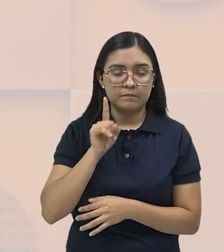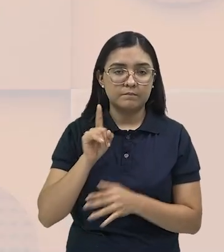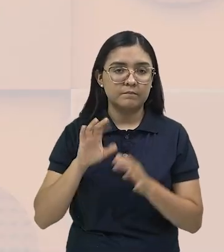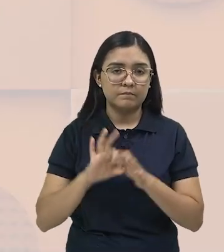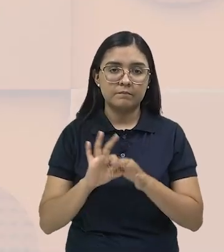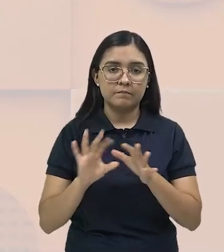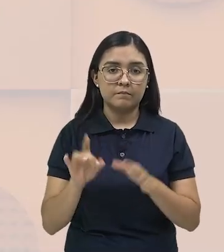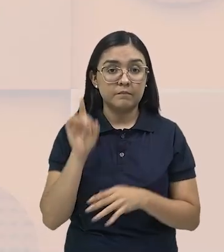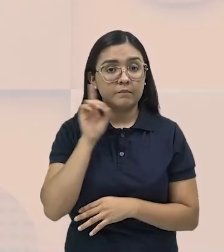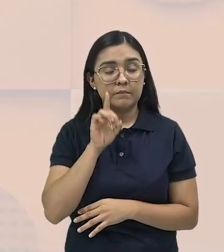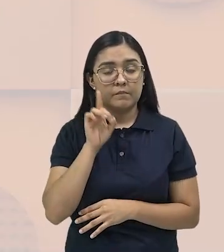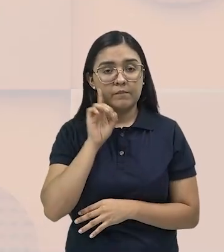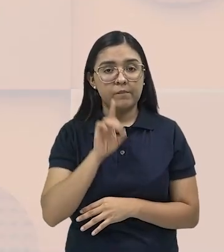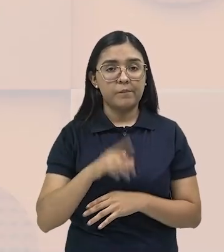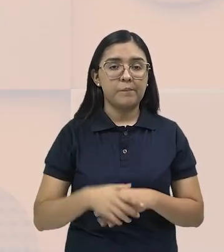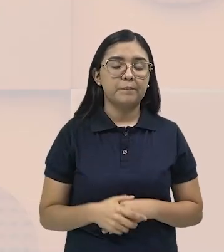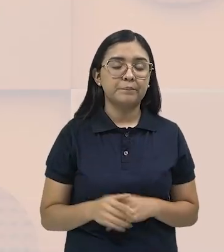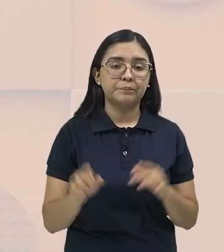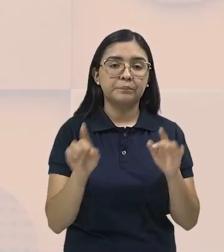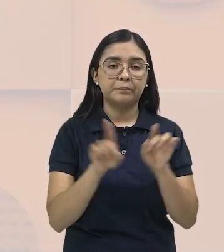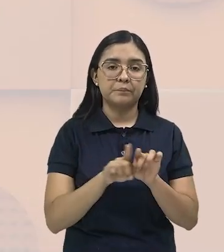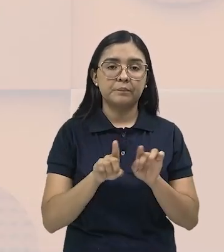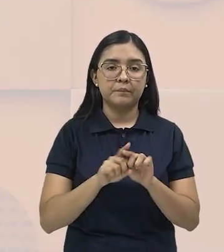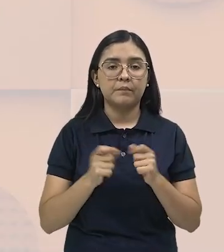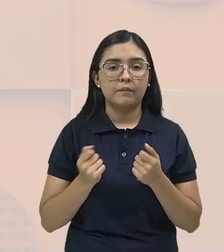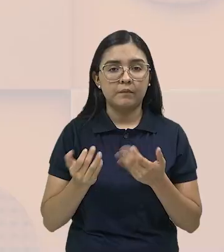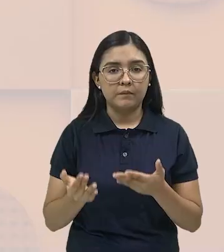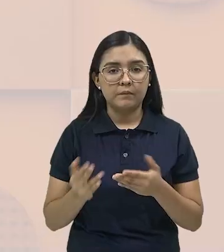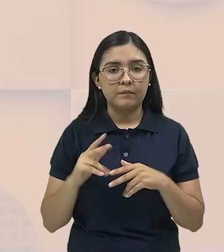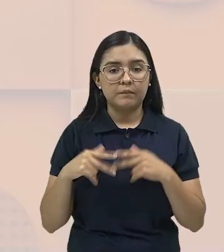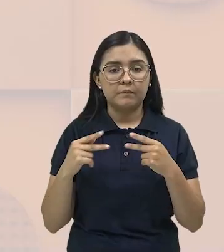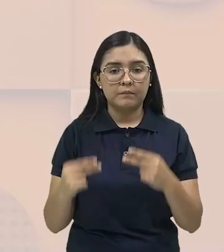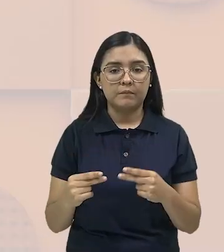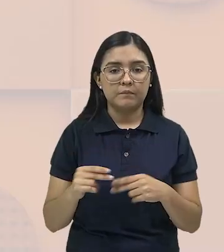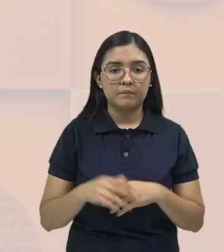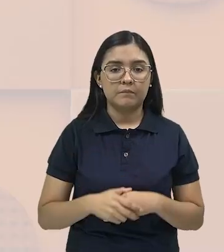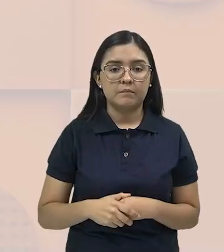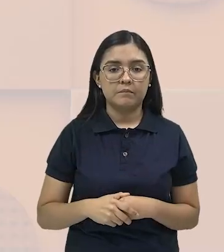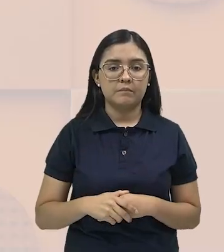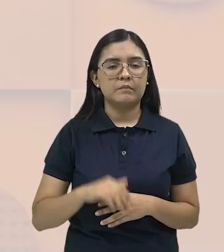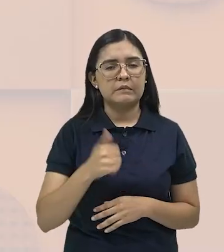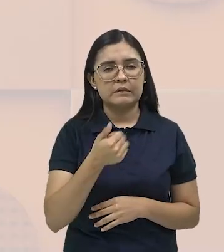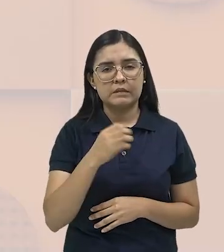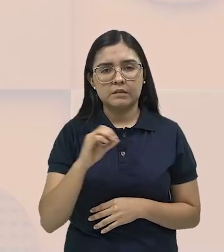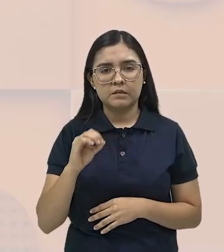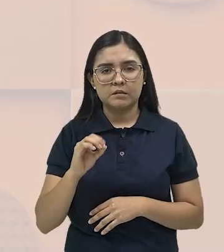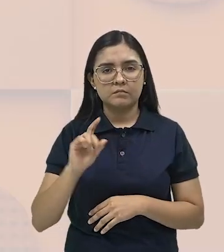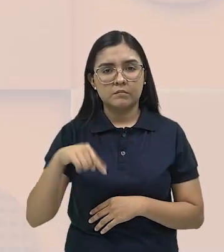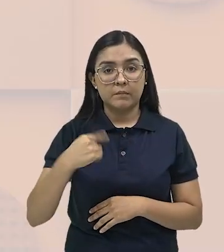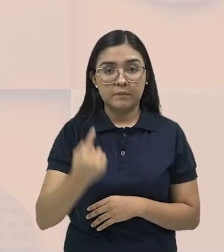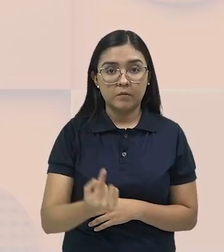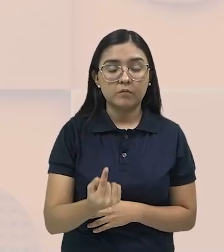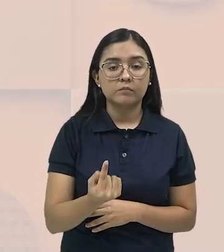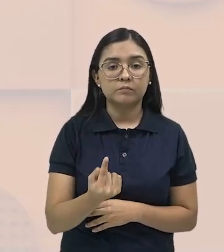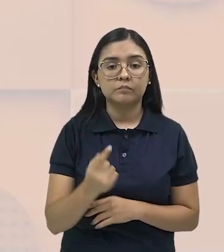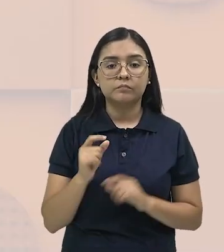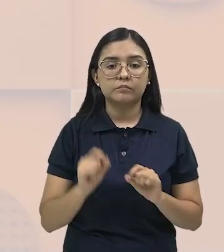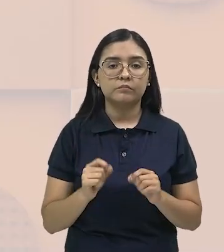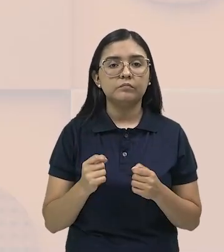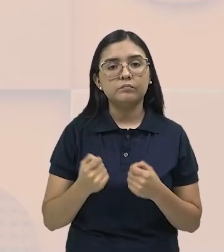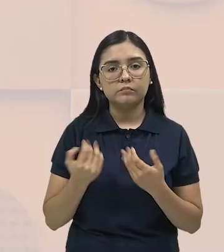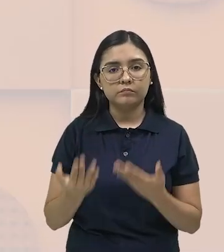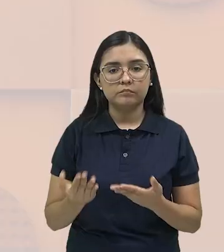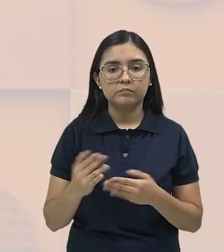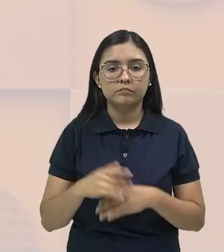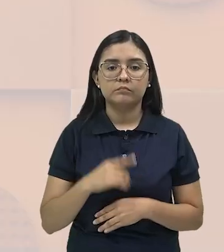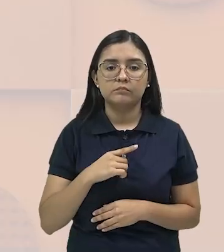dos Estados Unidos, e inclusive dando um presente cerca de 100 anos depois, um pouquinho mais, né, dando aí de presente